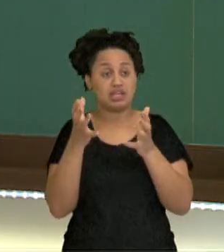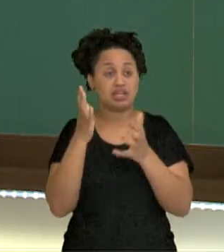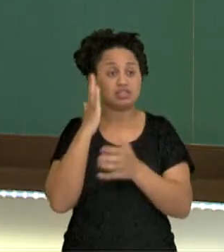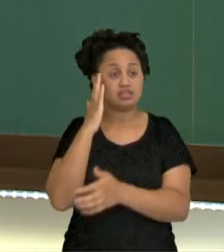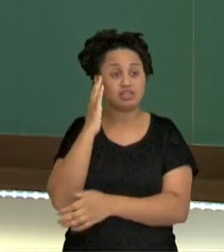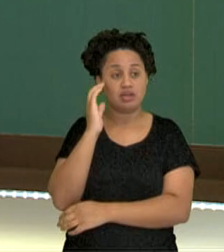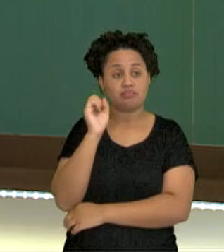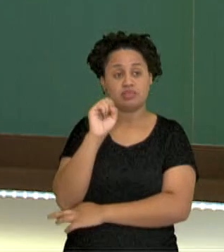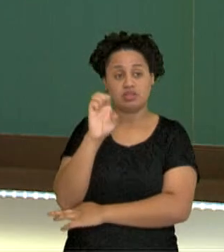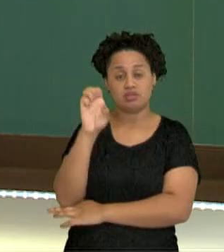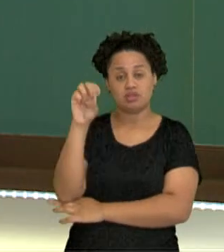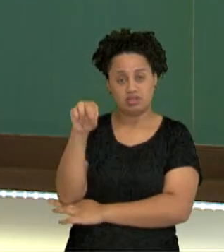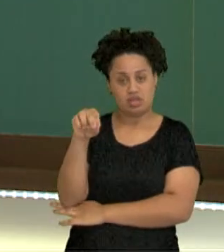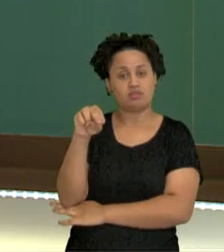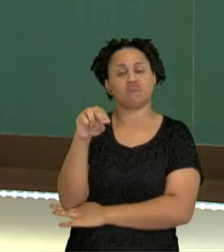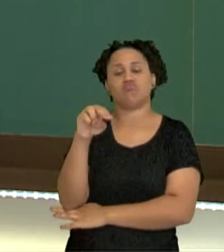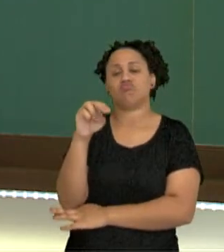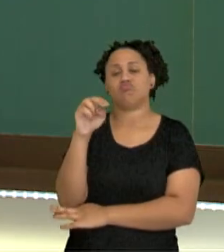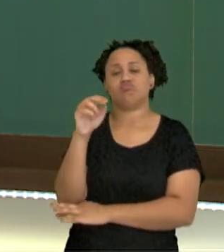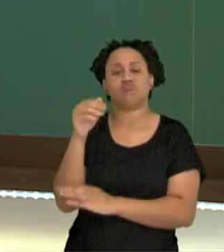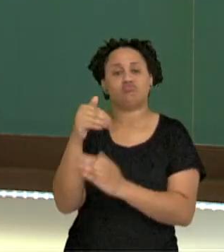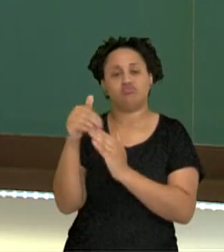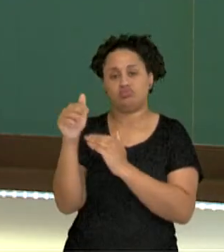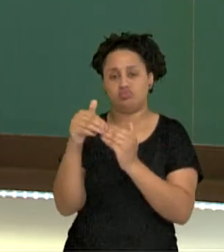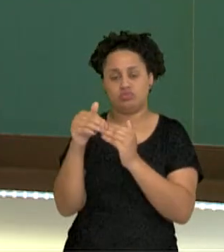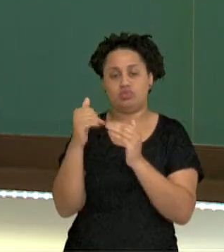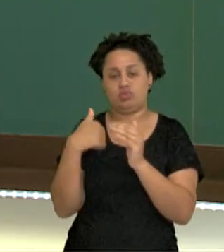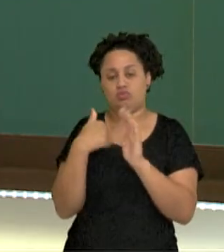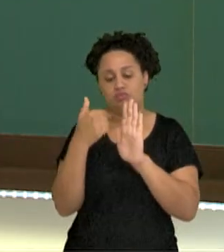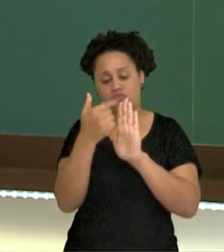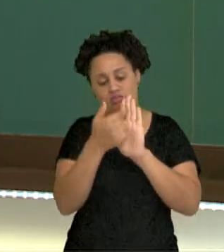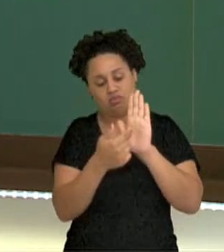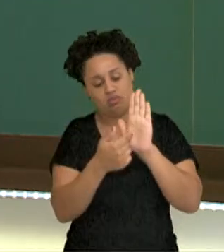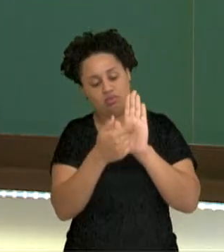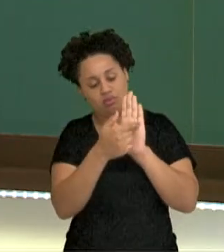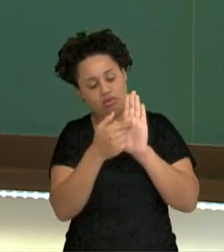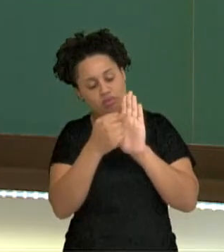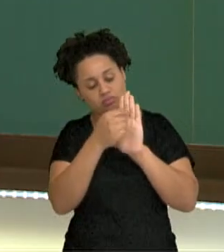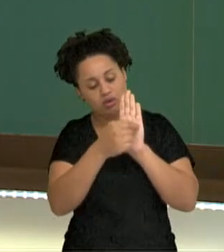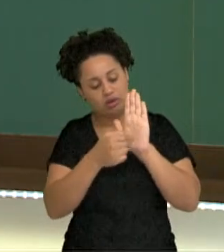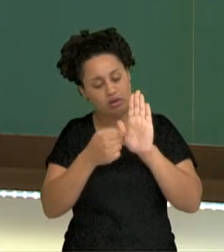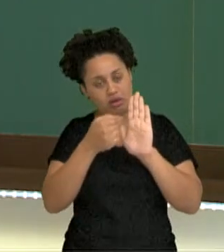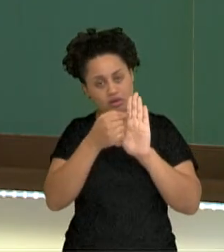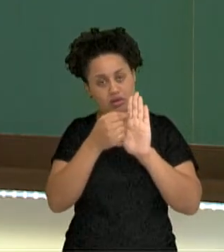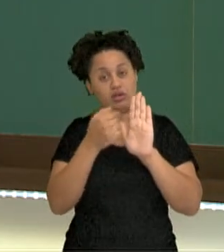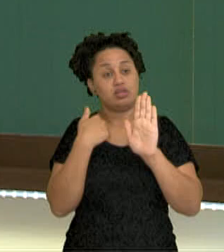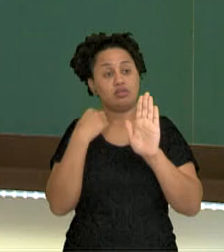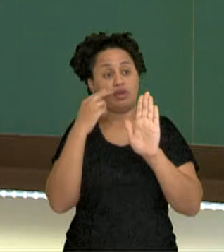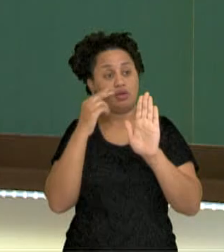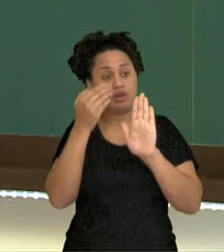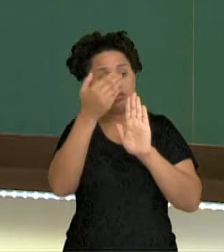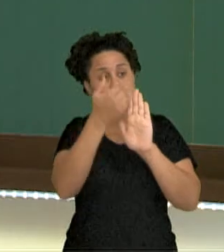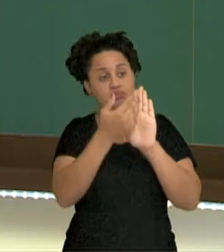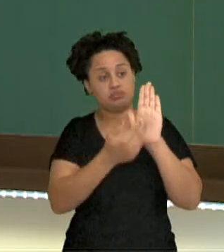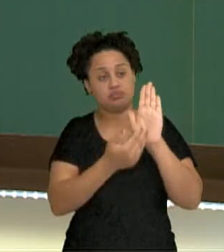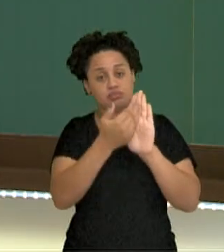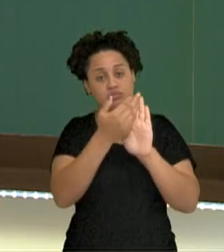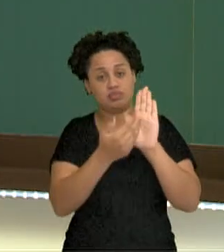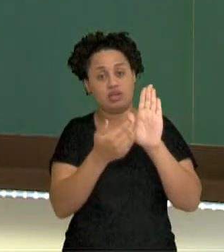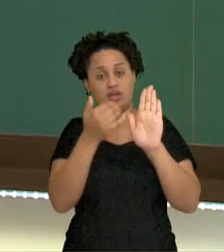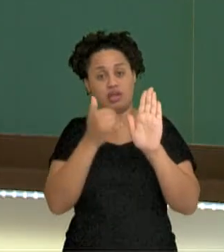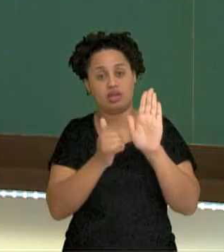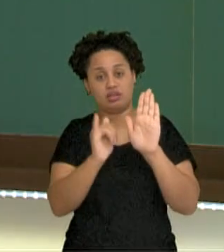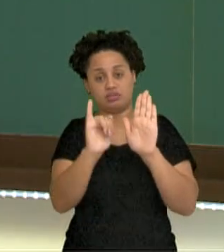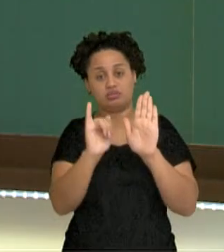de qualquer um dos ângulos sobre a circunferência trigonométrica em qualquer um dos quadrantes, você vai olhar para o eixo y,